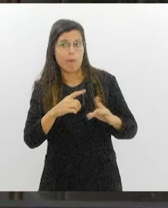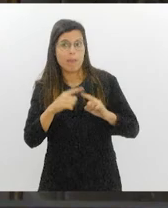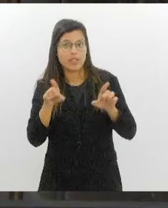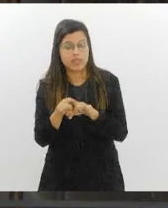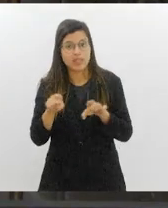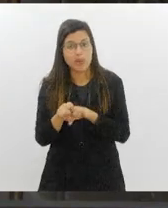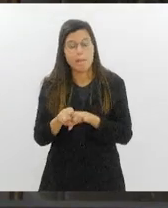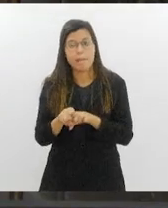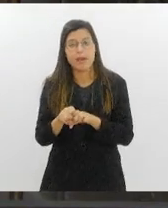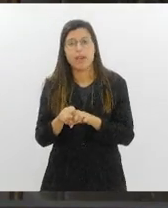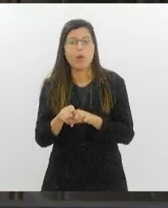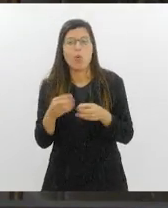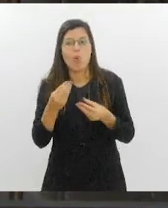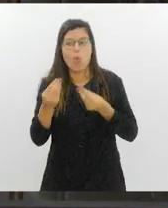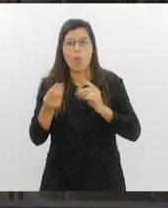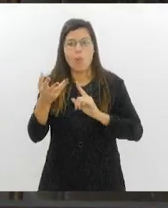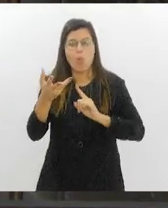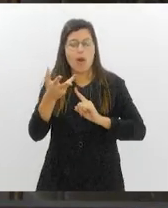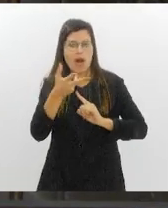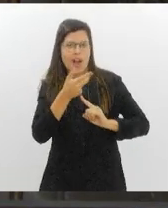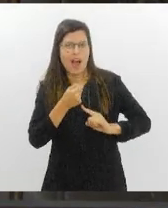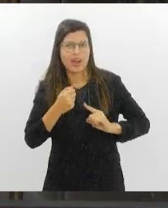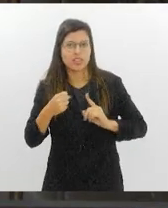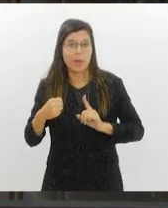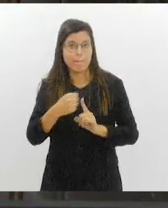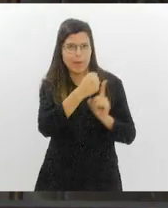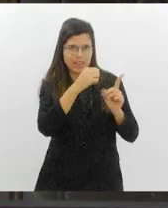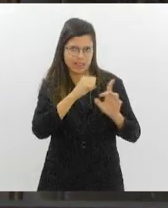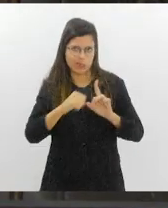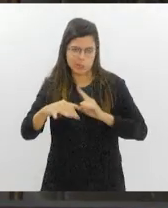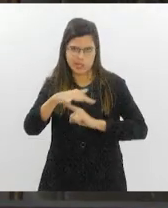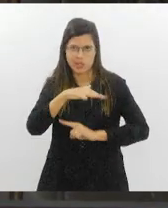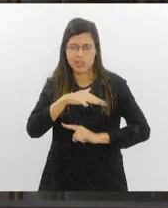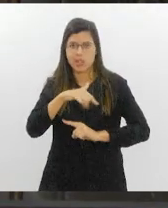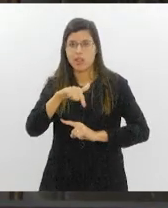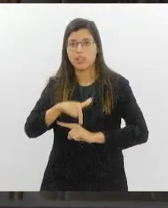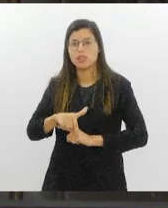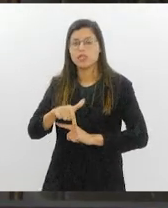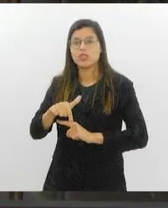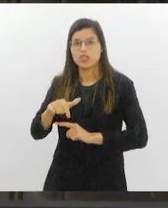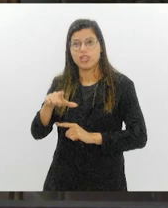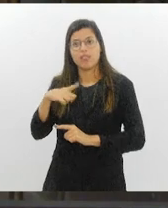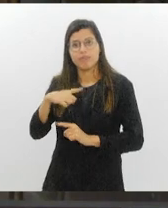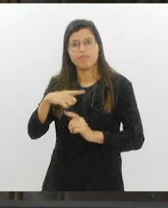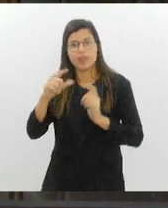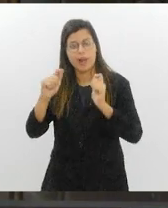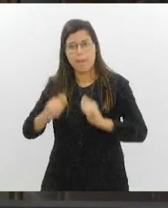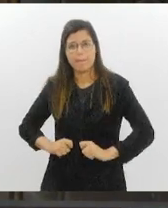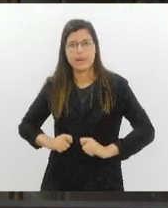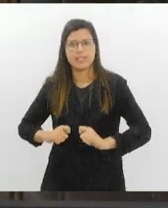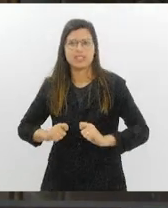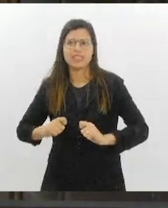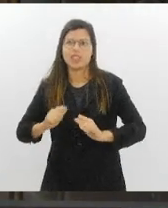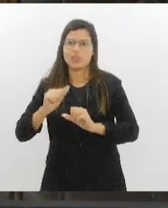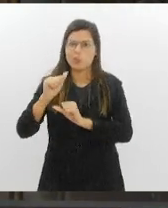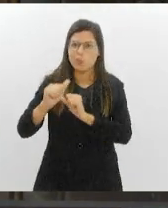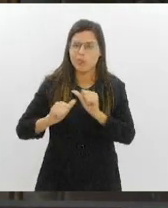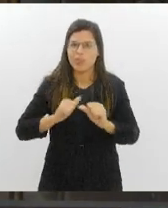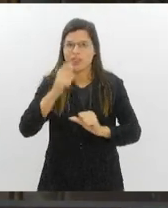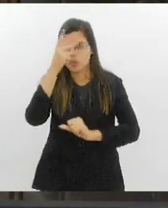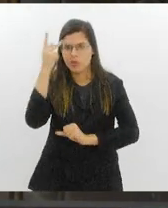sobre a sociedade. Sua capacidade de mover e inspirar pessoas, fortalecer laços